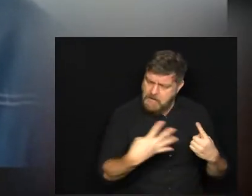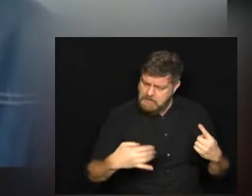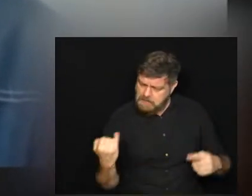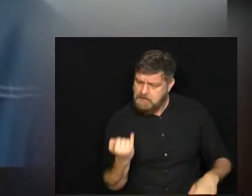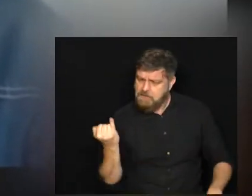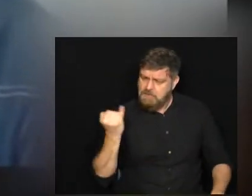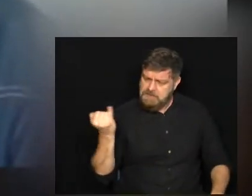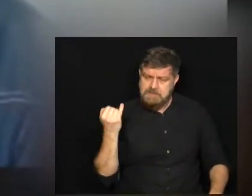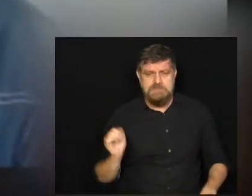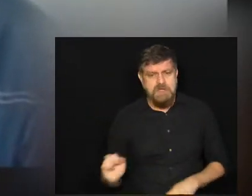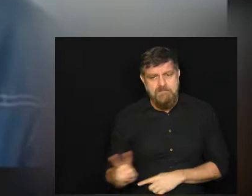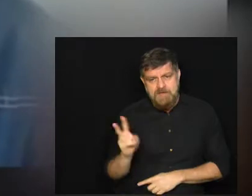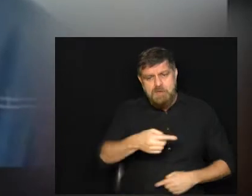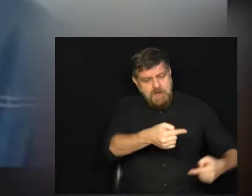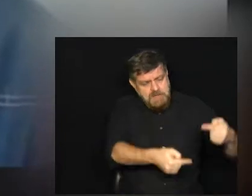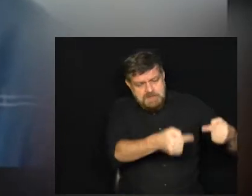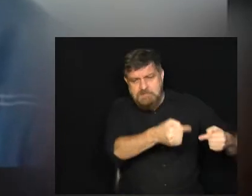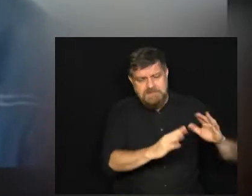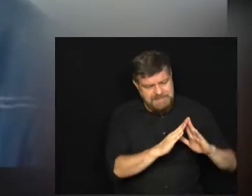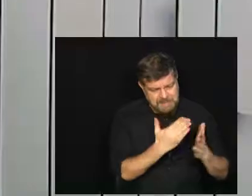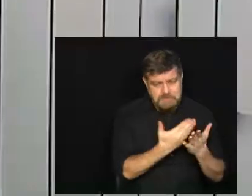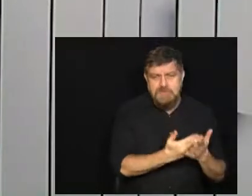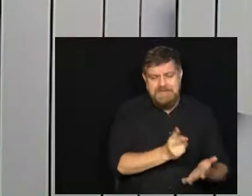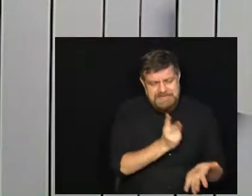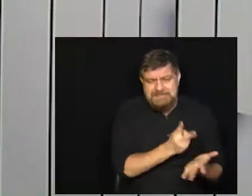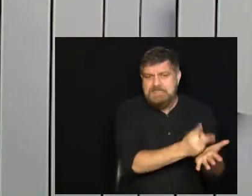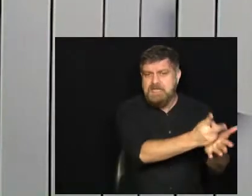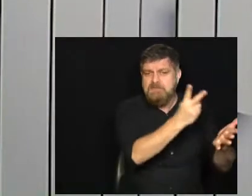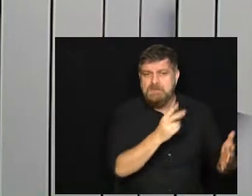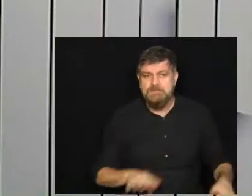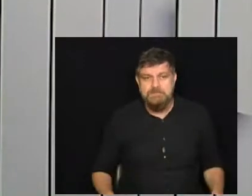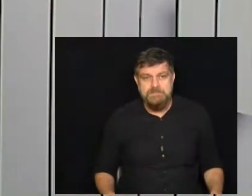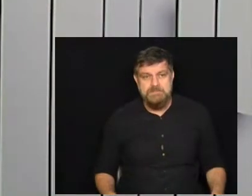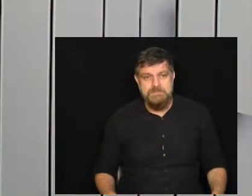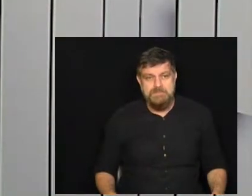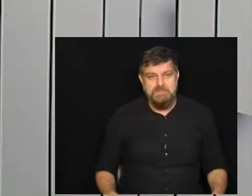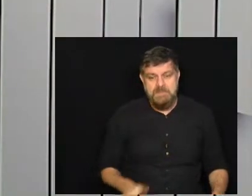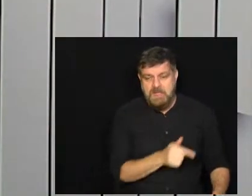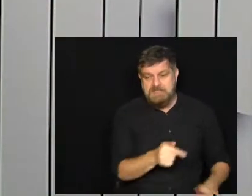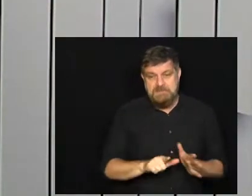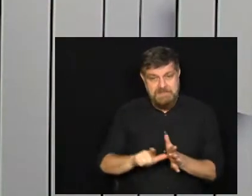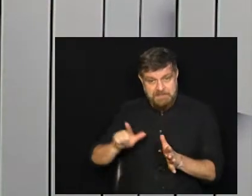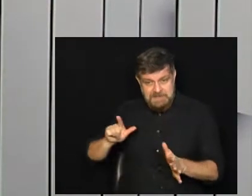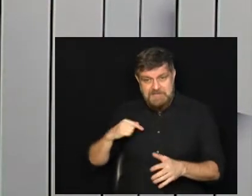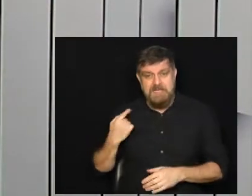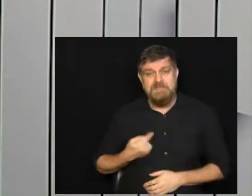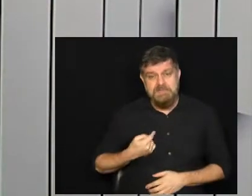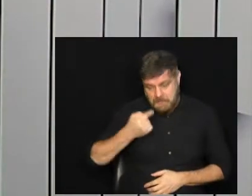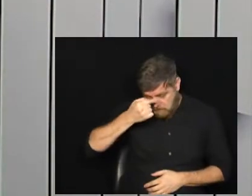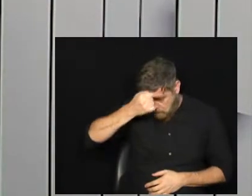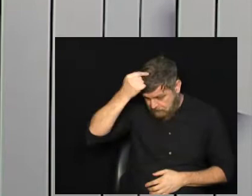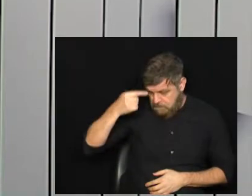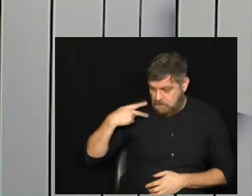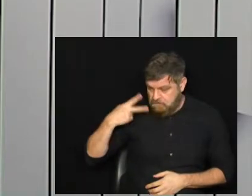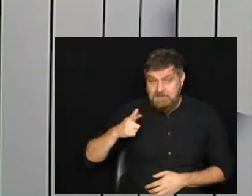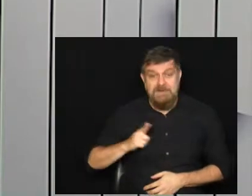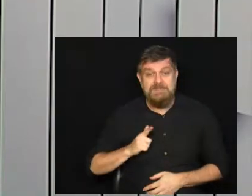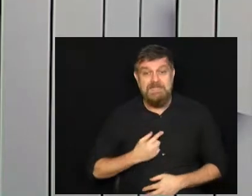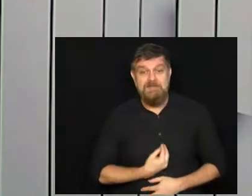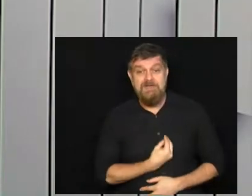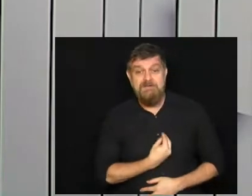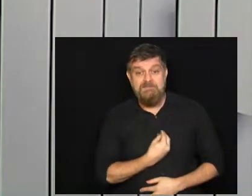ser valorizado, discutido no ambiente escolar sempre. Na última semana, o vereador Paulo Gaspar recebeu a visita